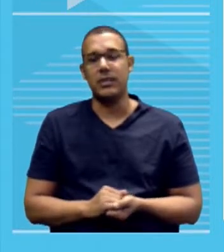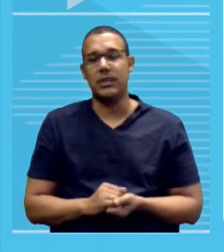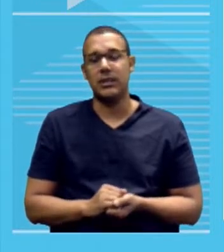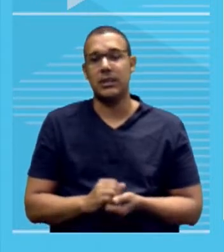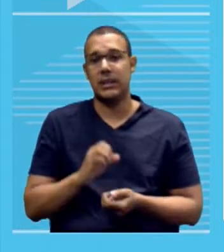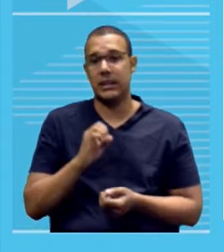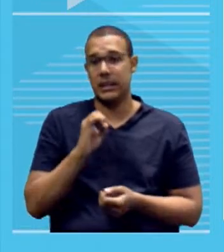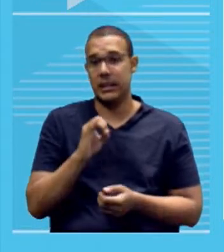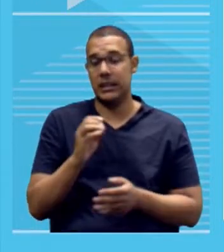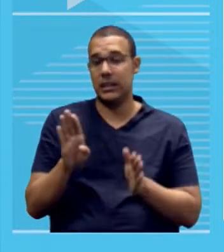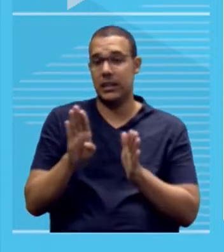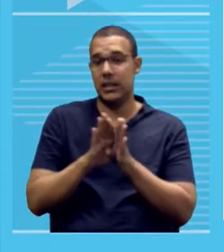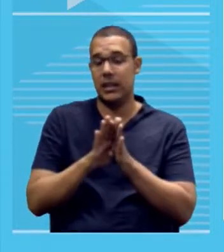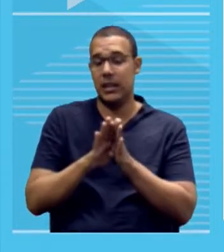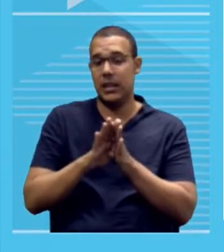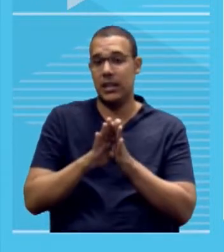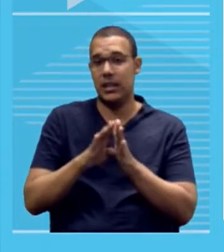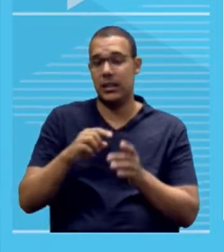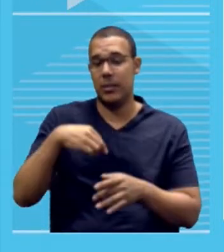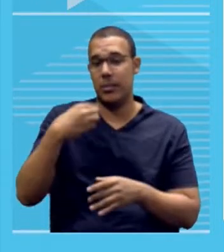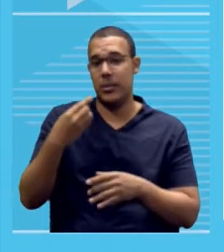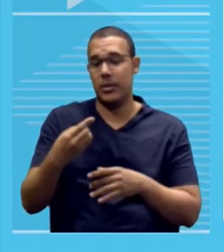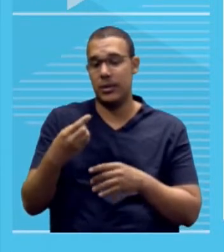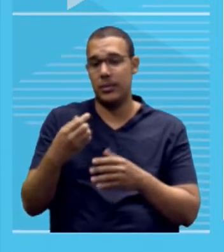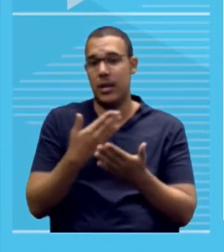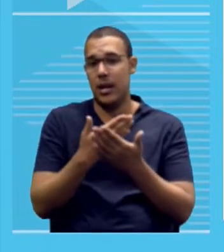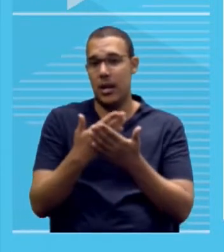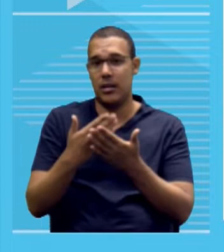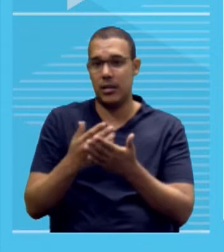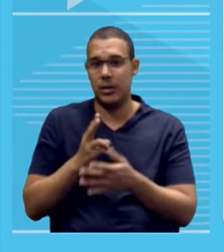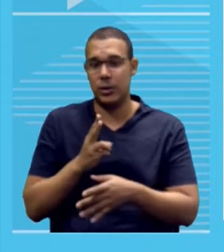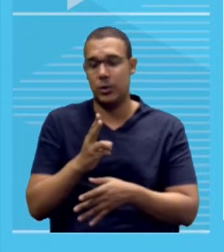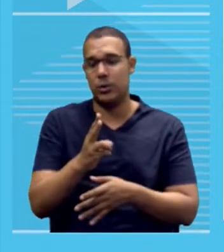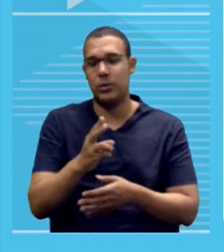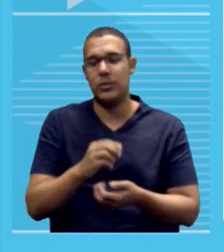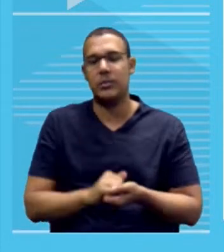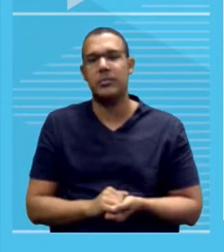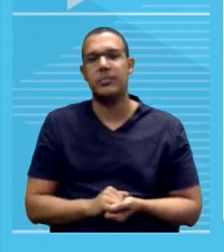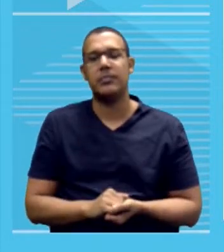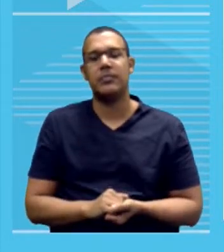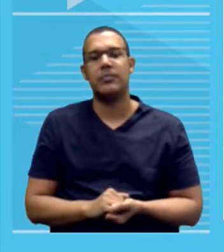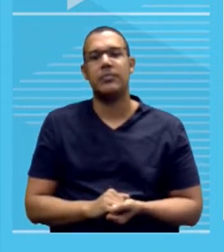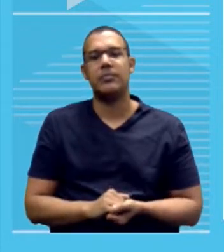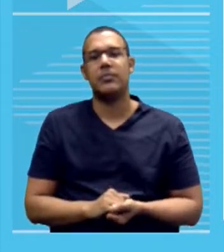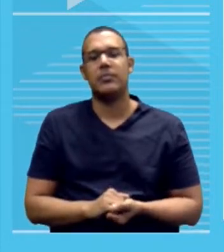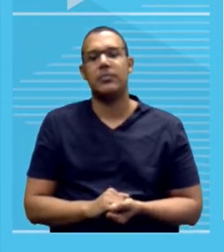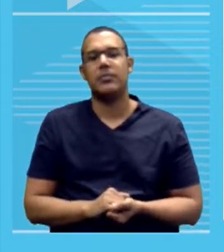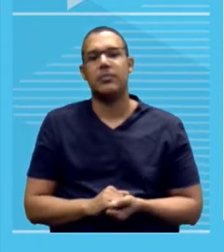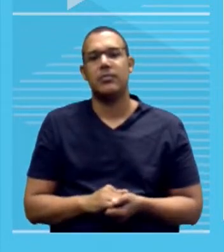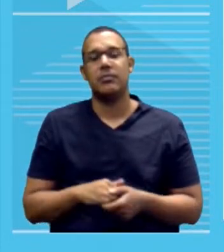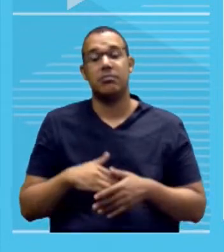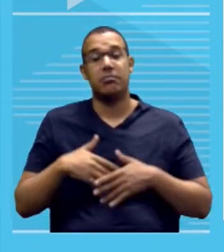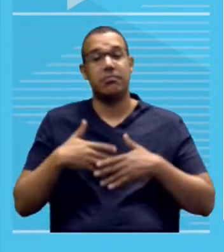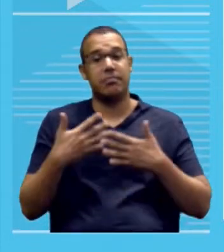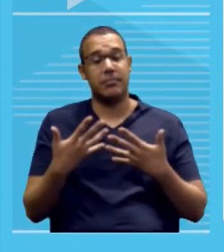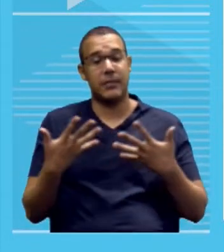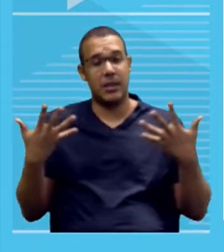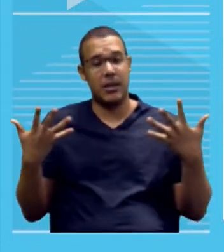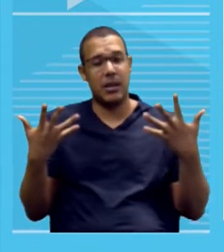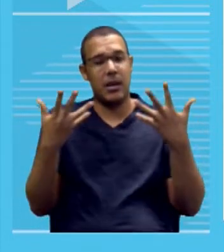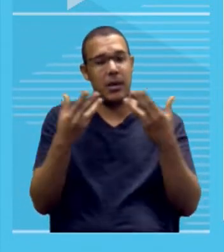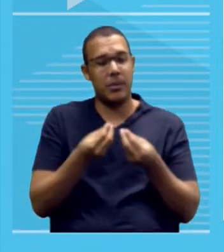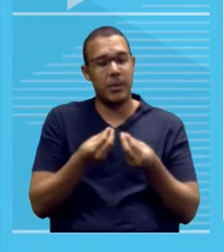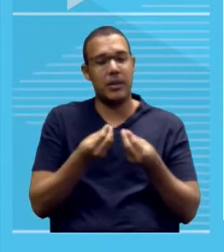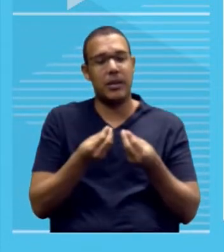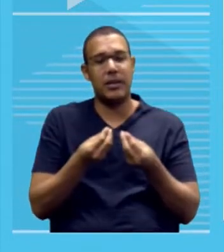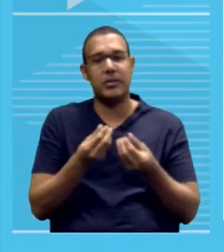a gente continua com esses slides beleza gente então vamos lá olha só enquanto a habilidades Qual